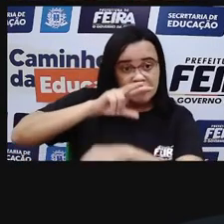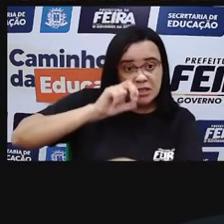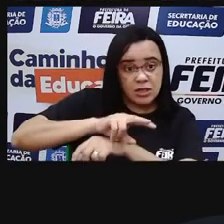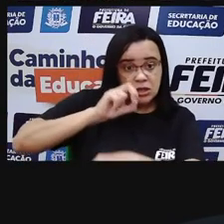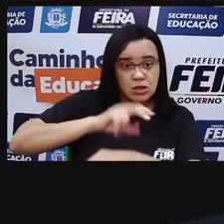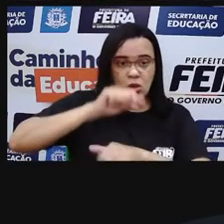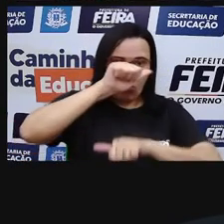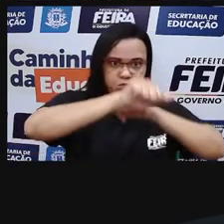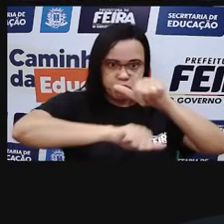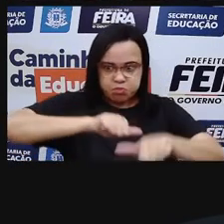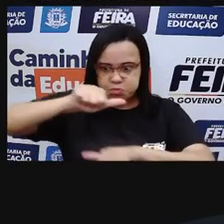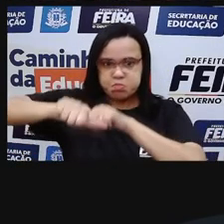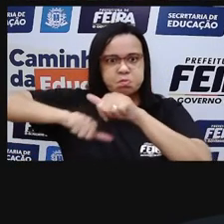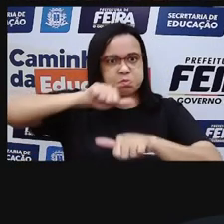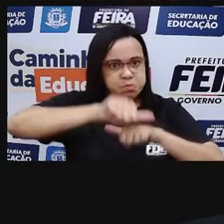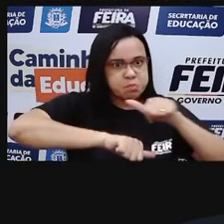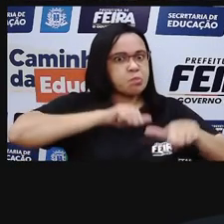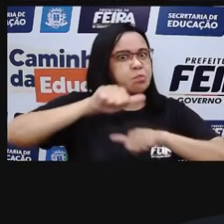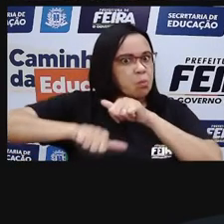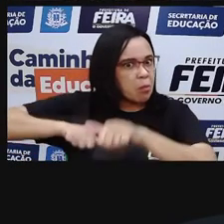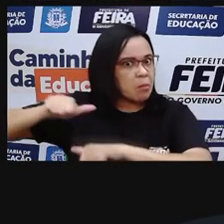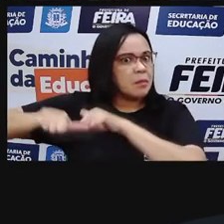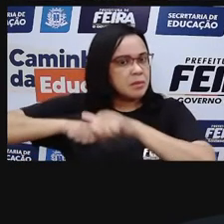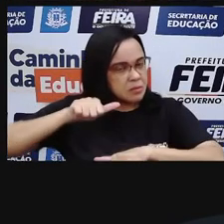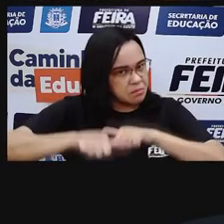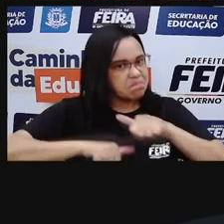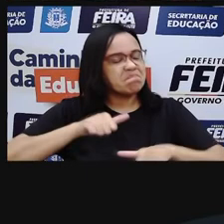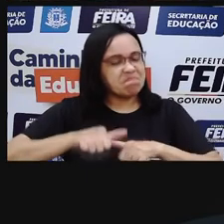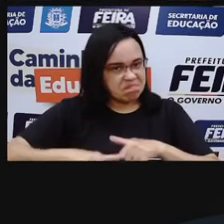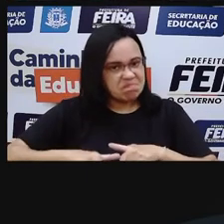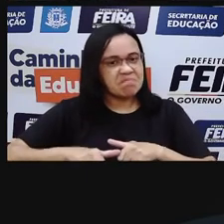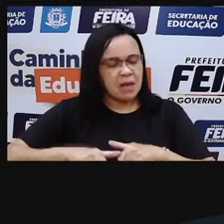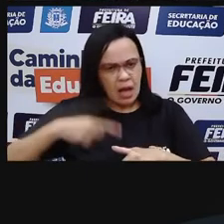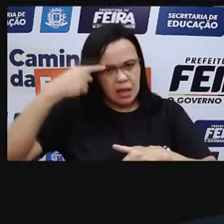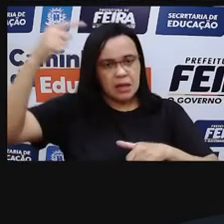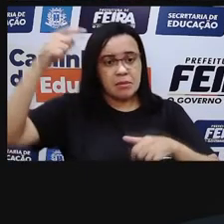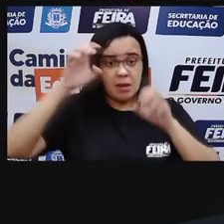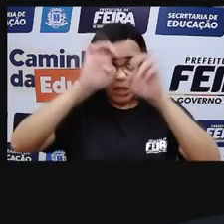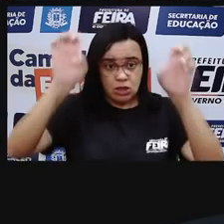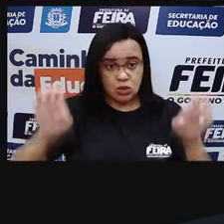o formato, por exemplo, desse antígeno, dessa estrutura que está